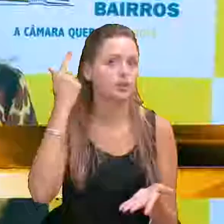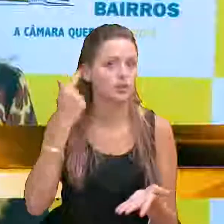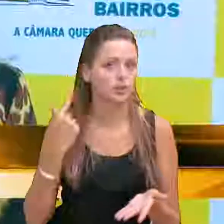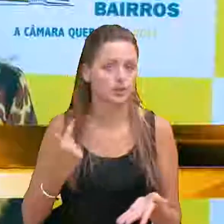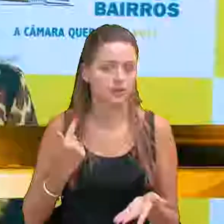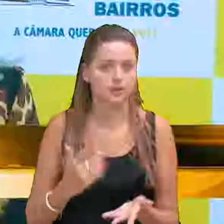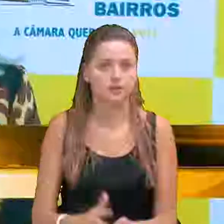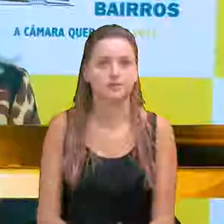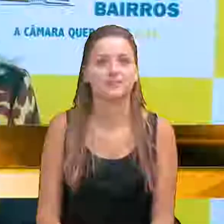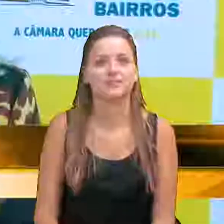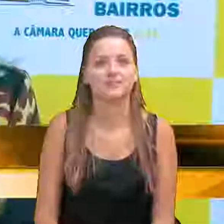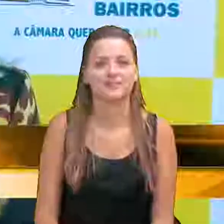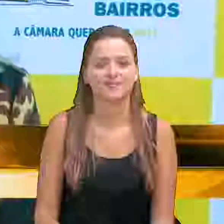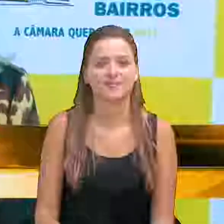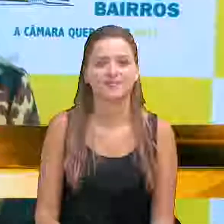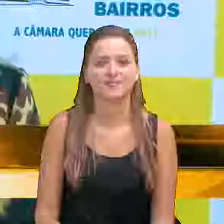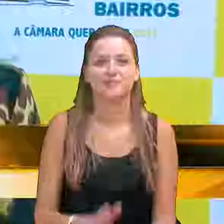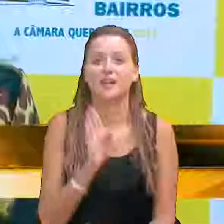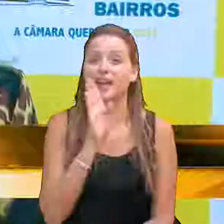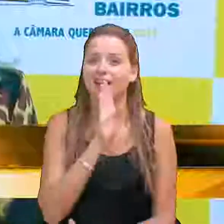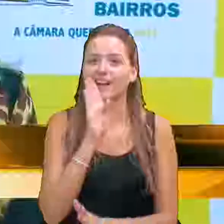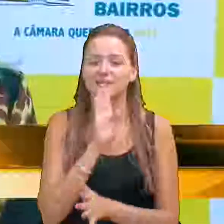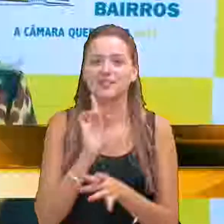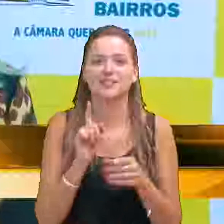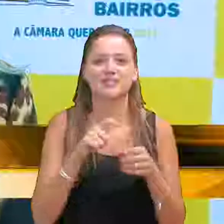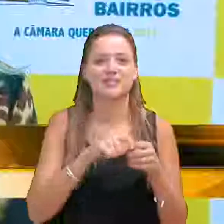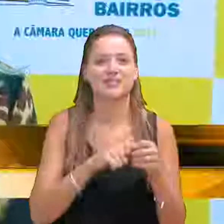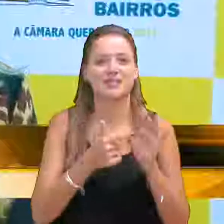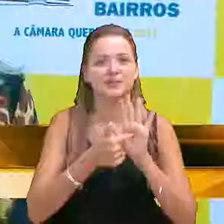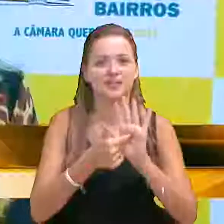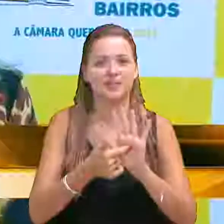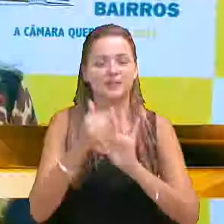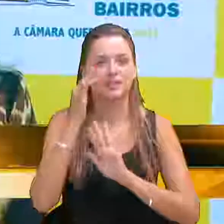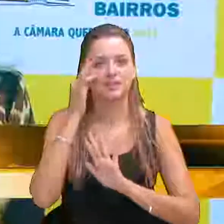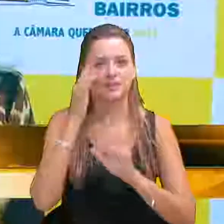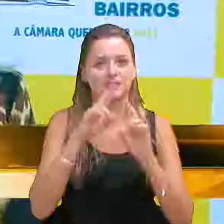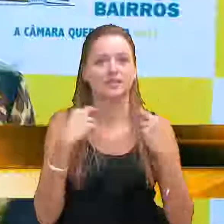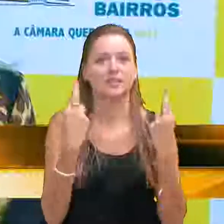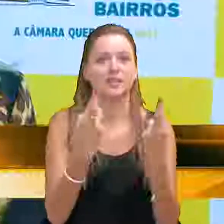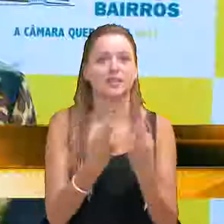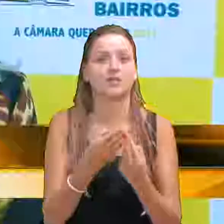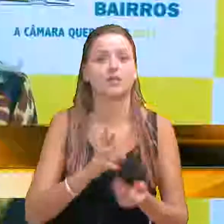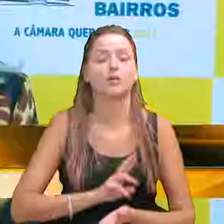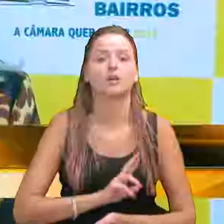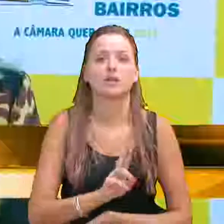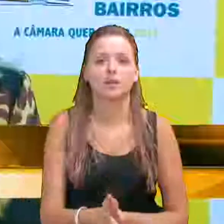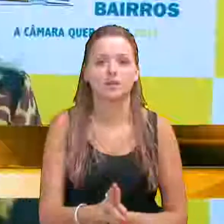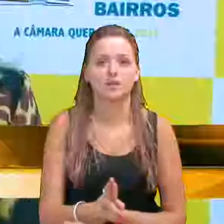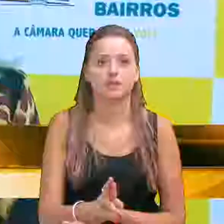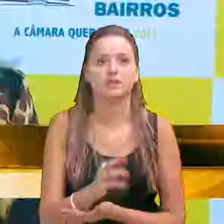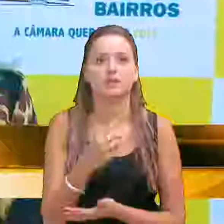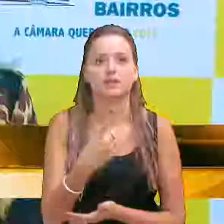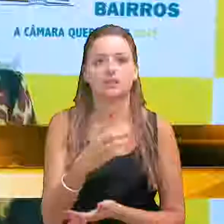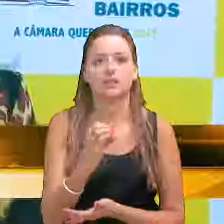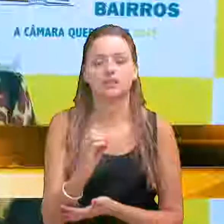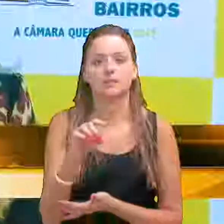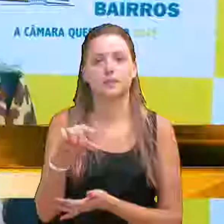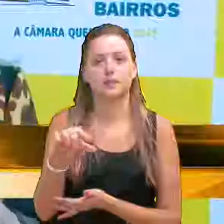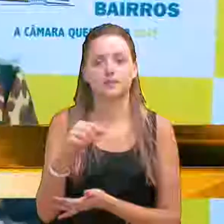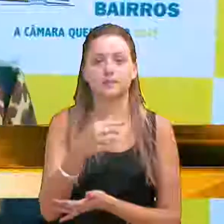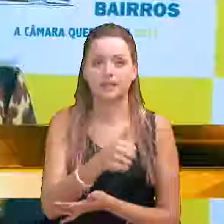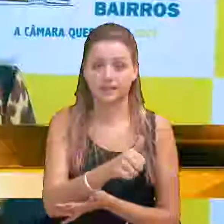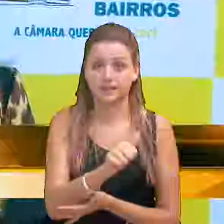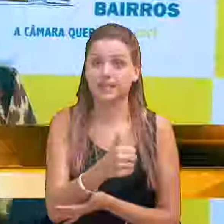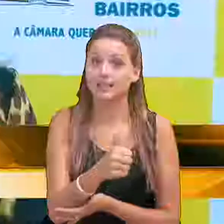é secretário. Em minutos, voltamos com a transmissão ao vivo da sessão representativa, que é a 11ª sessão